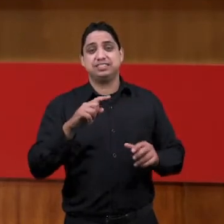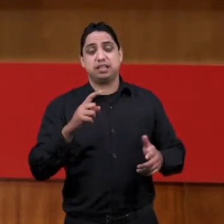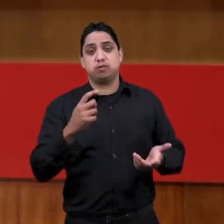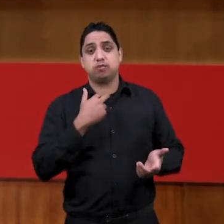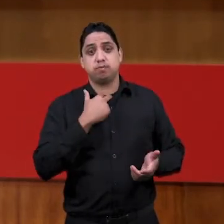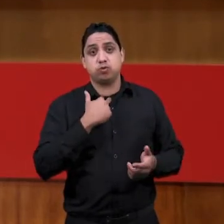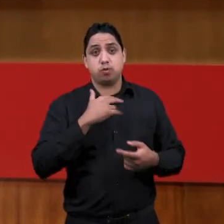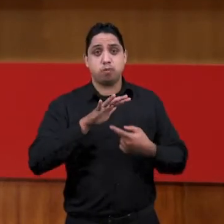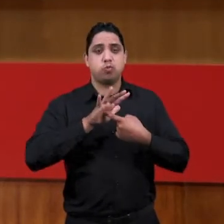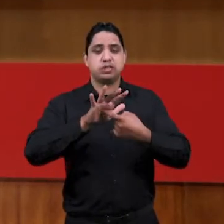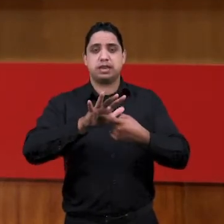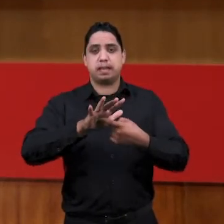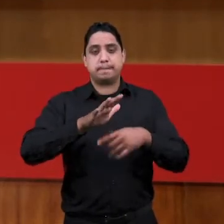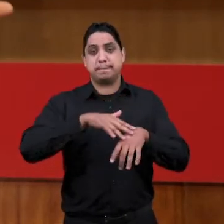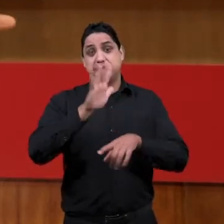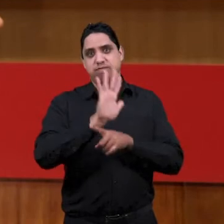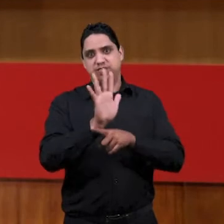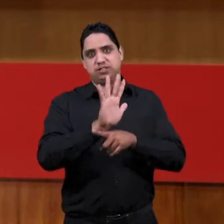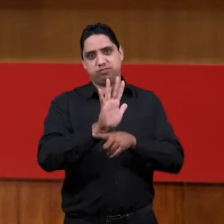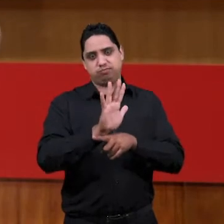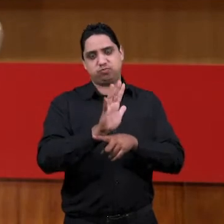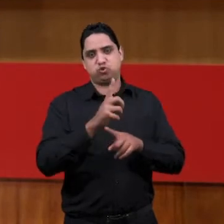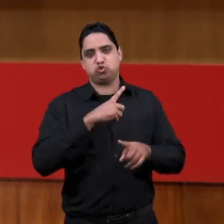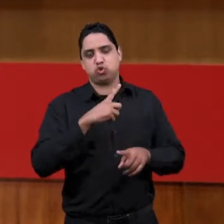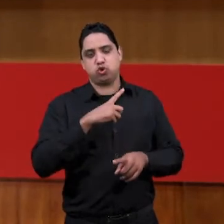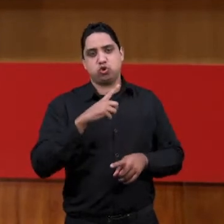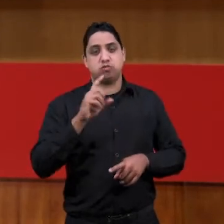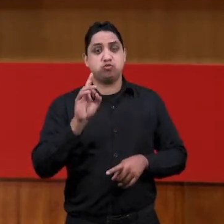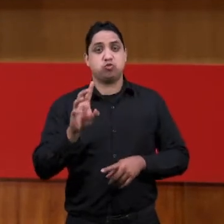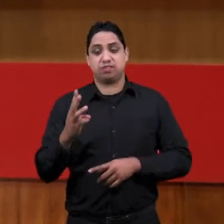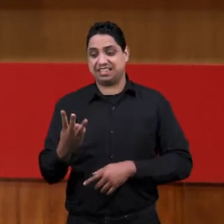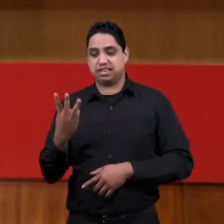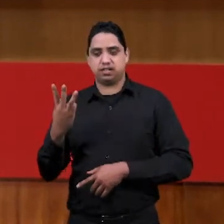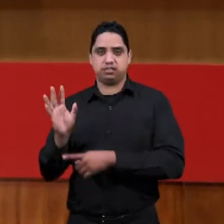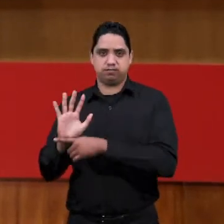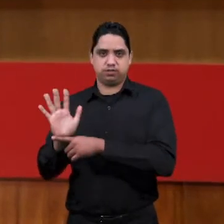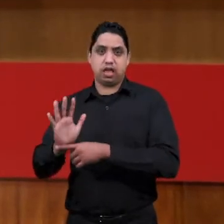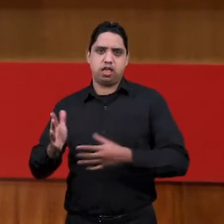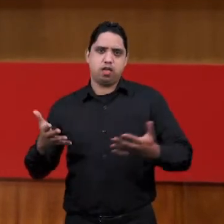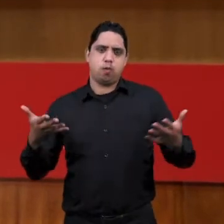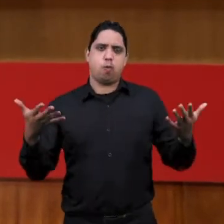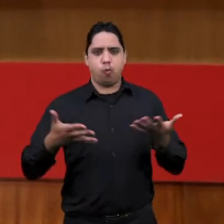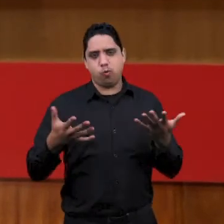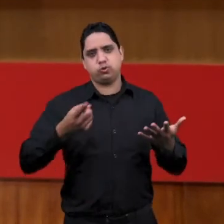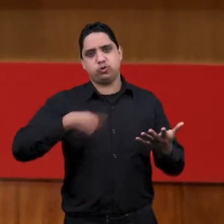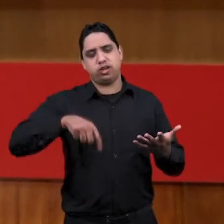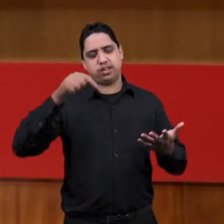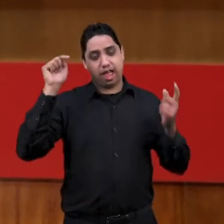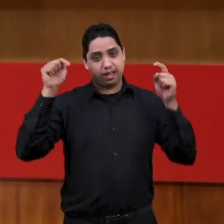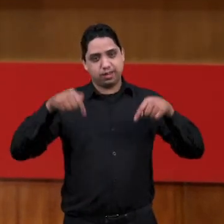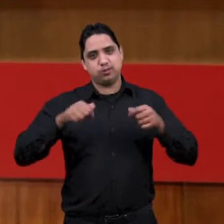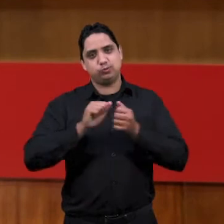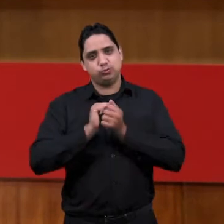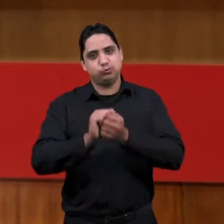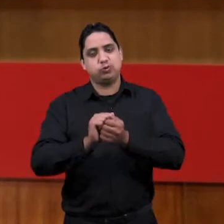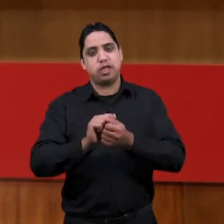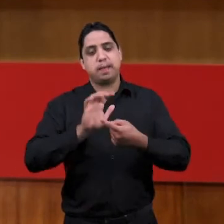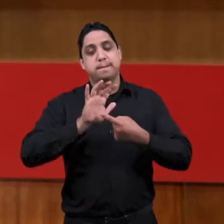não pudemos então apresentar mais vídeos ontem, a não ser um número de 3. E hoje estamos aqui para